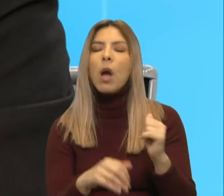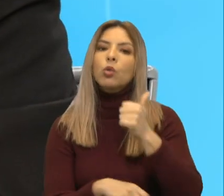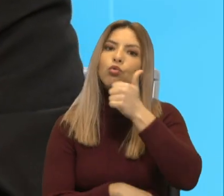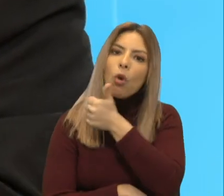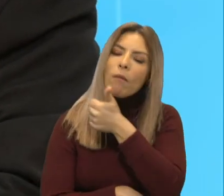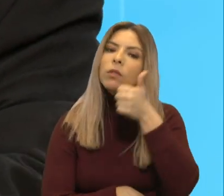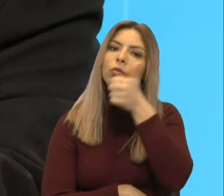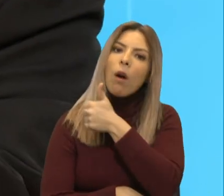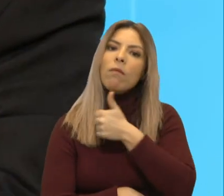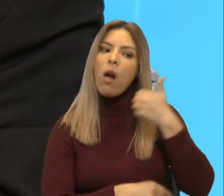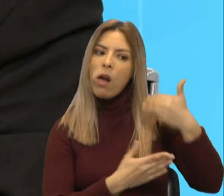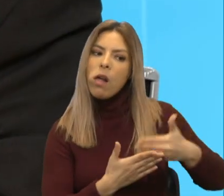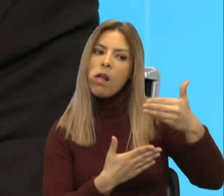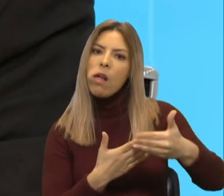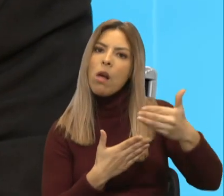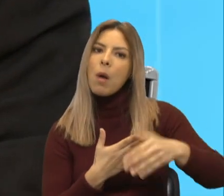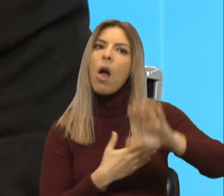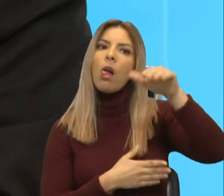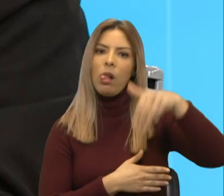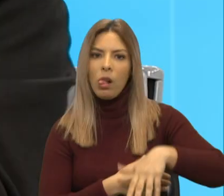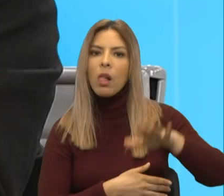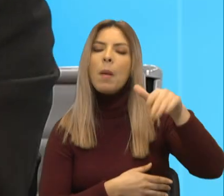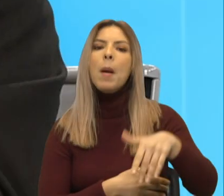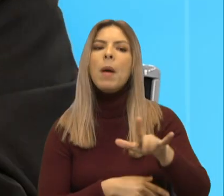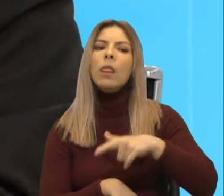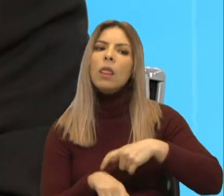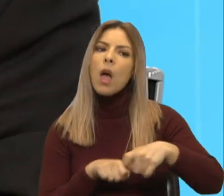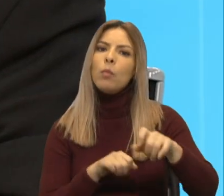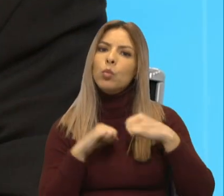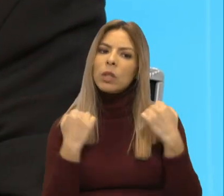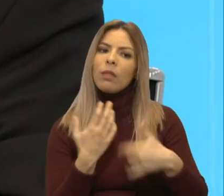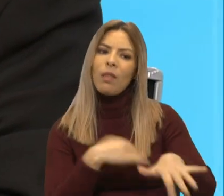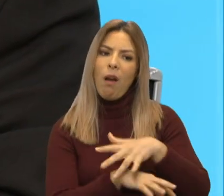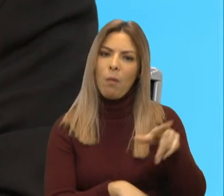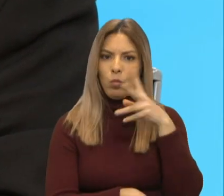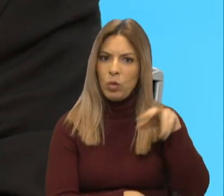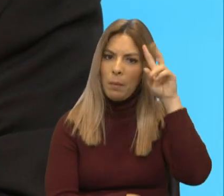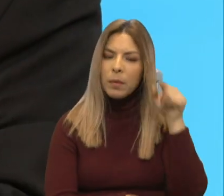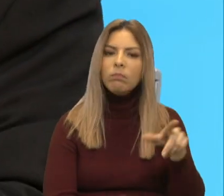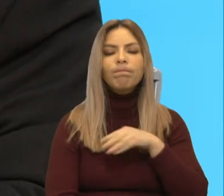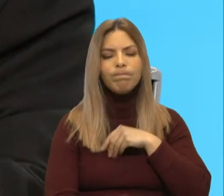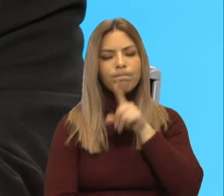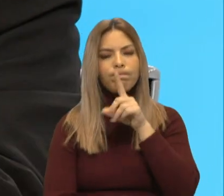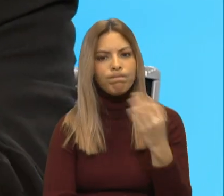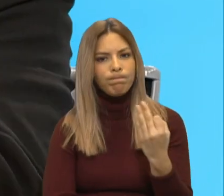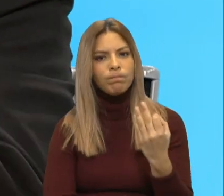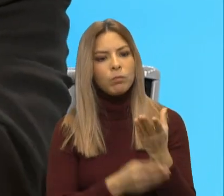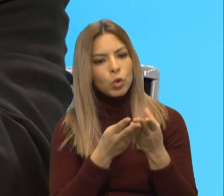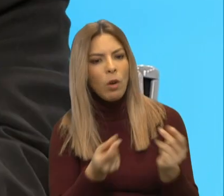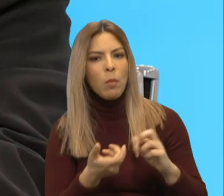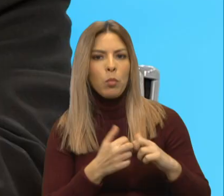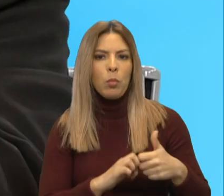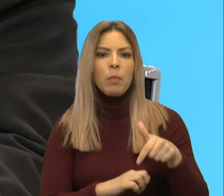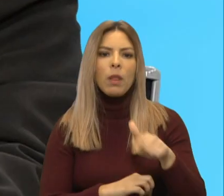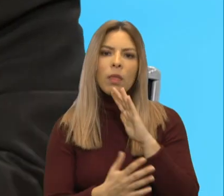altos e baixos, mas houve um momento em que os moçambicanos se sentaram para resolver os seus problemas, para criar condições para